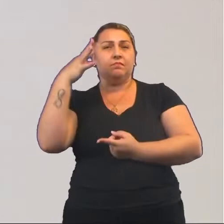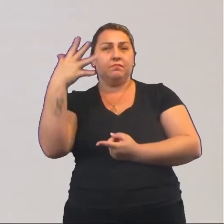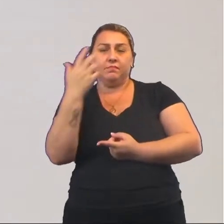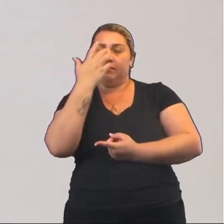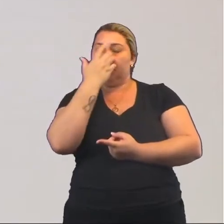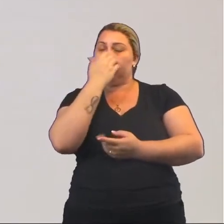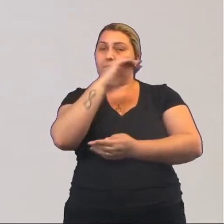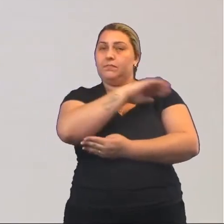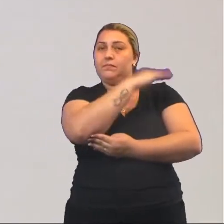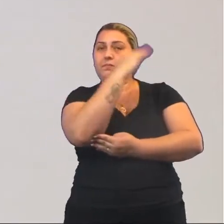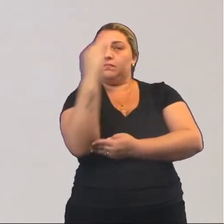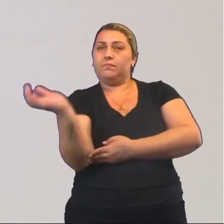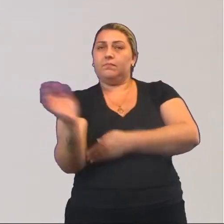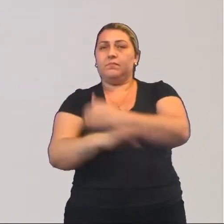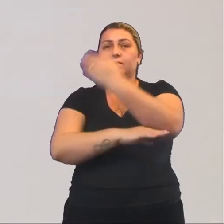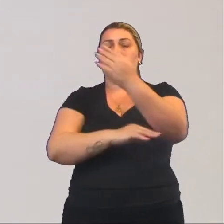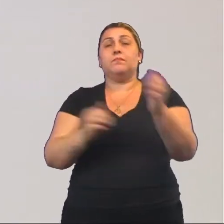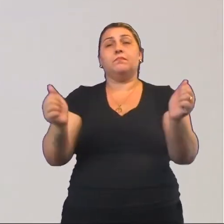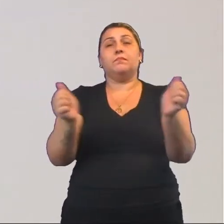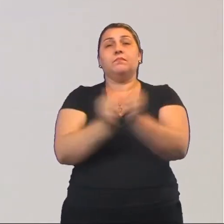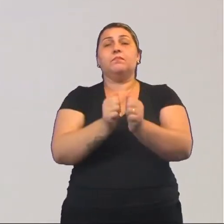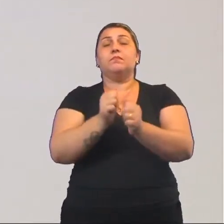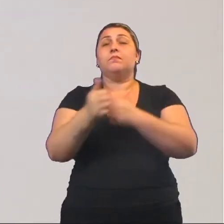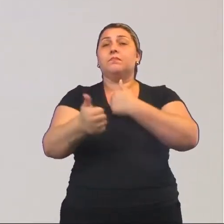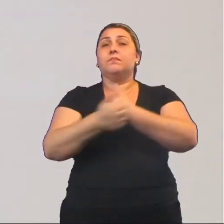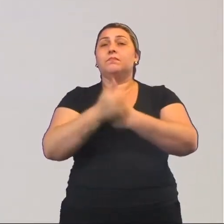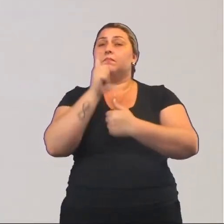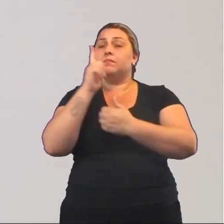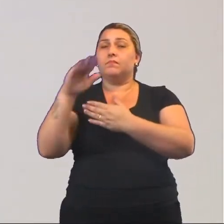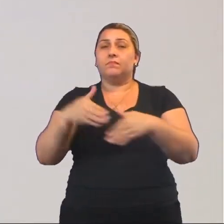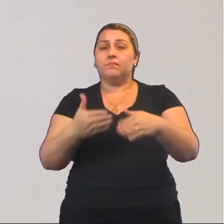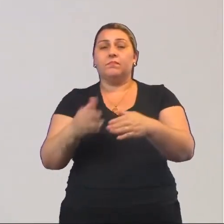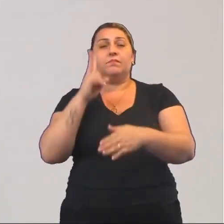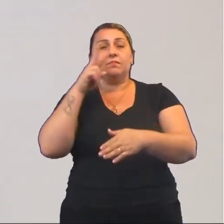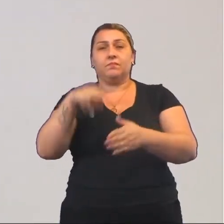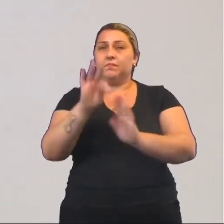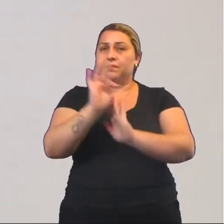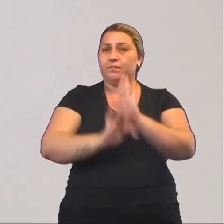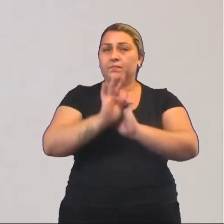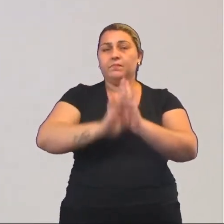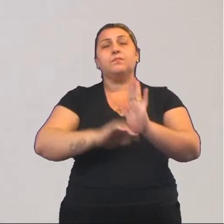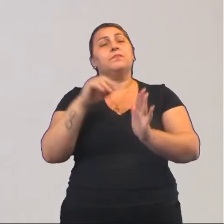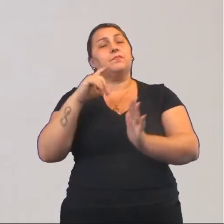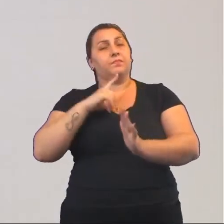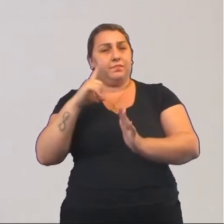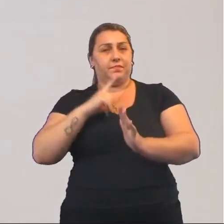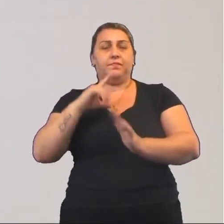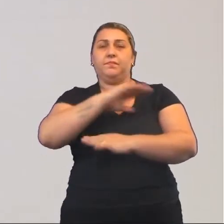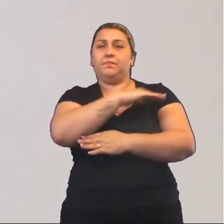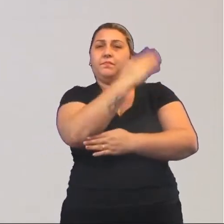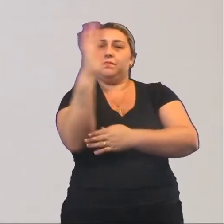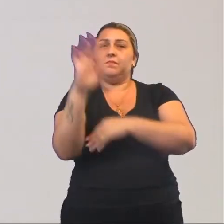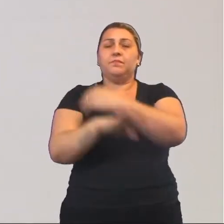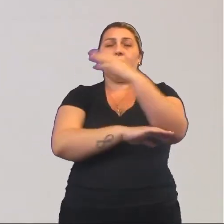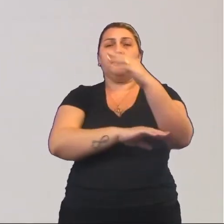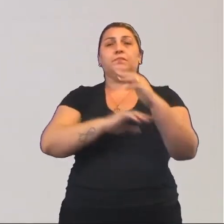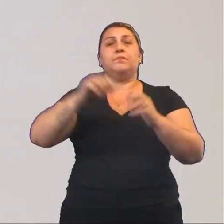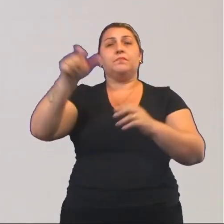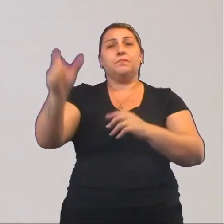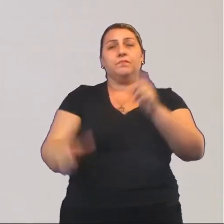um desmatamento nas margens do rio. Mas nós vimos aí no próprio texto que existe nesse nosso meio ambiente, além do ser